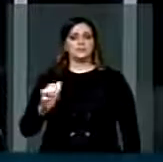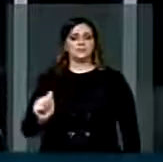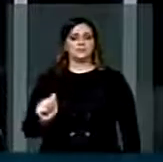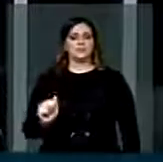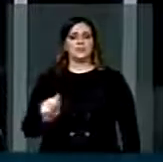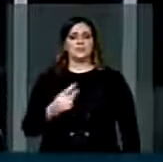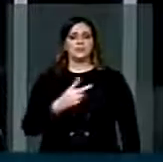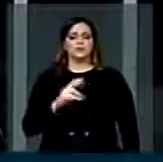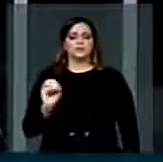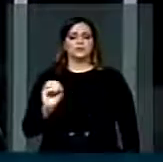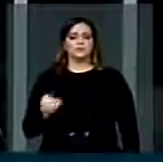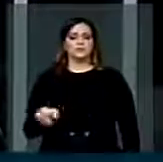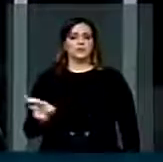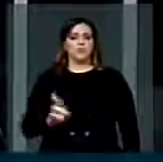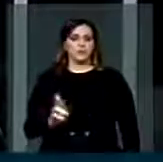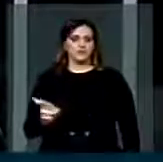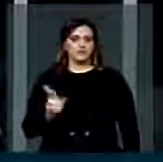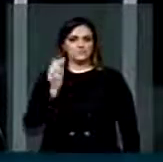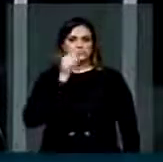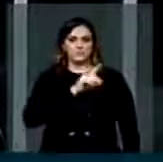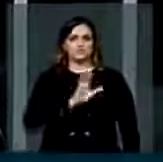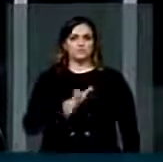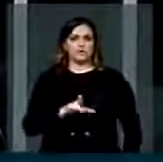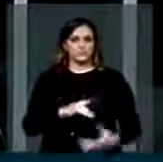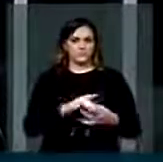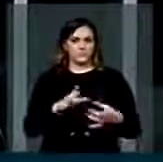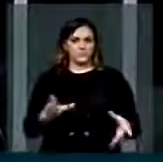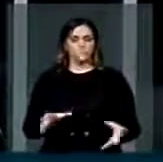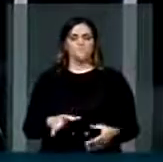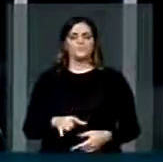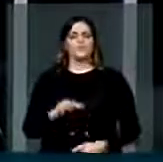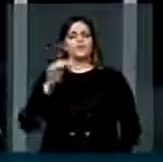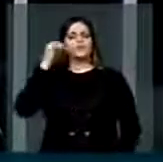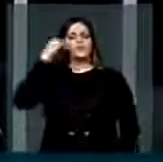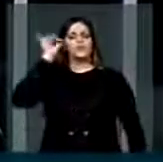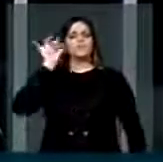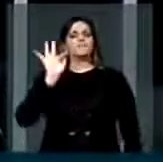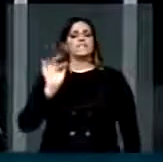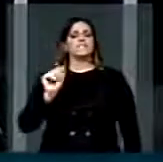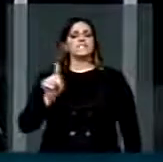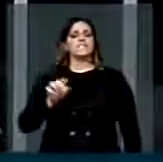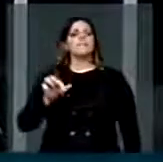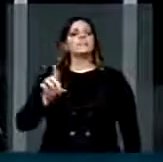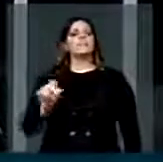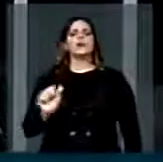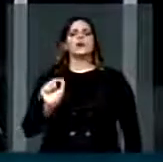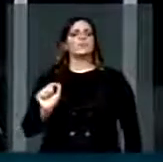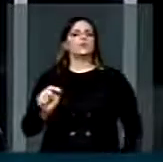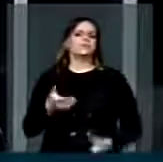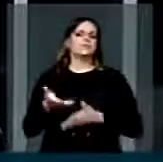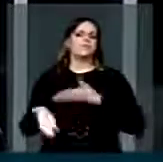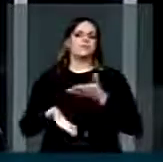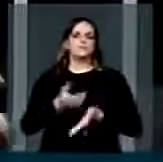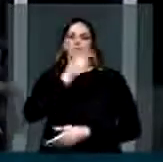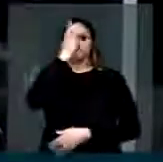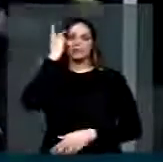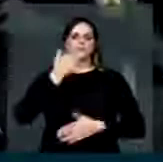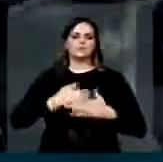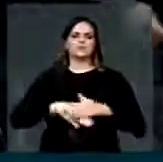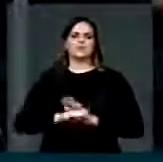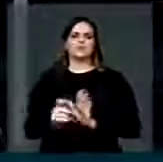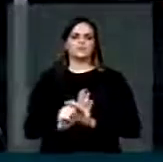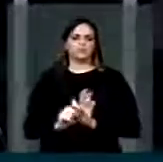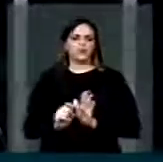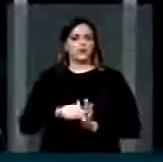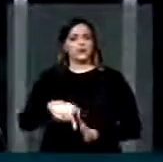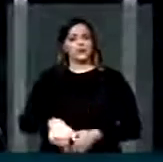coloquei 200 mil reais, já foram liberados, que é uma fazenda que recupera pessoas drogadas. Este